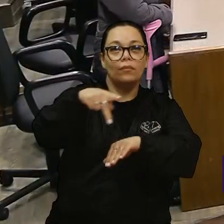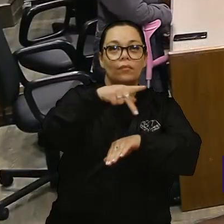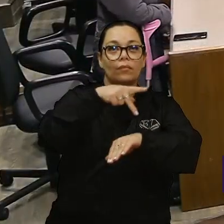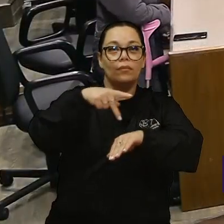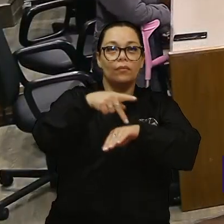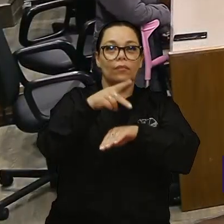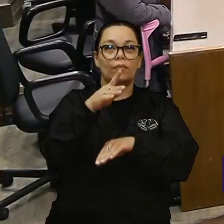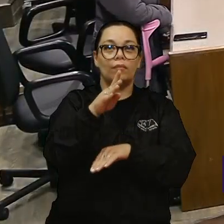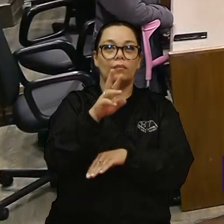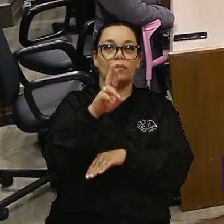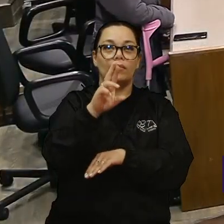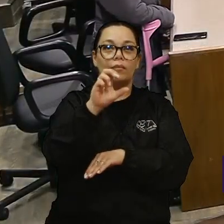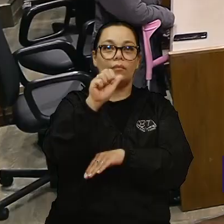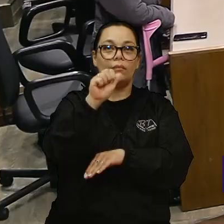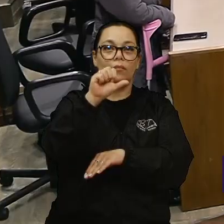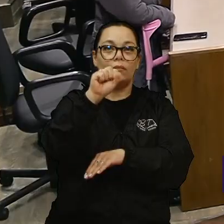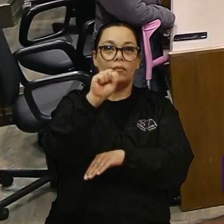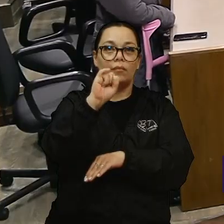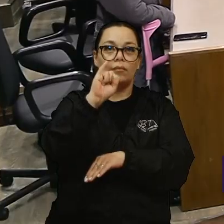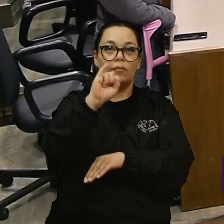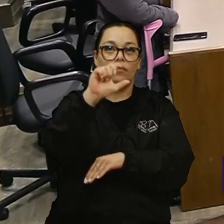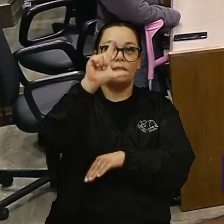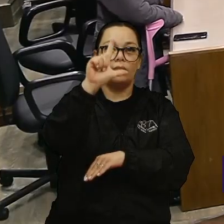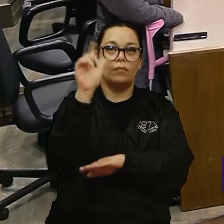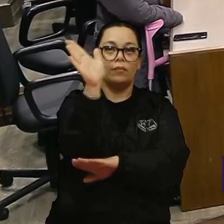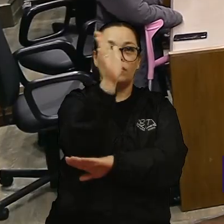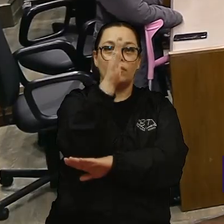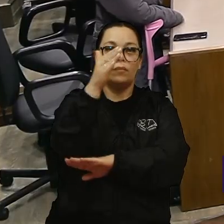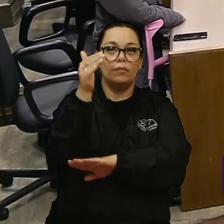pátria amada Brasil.